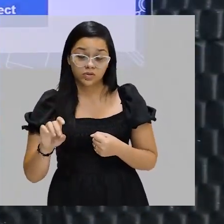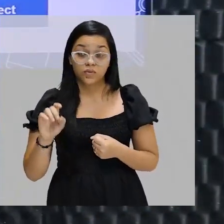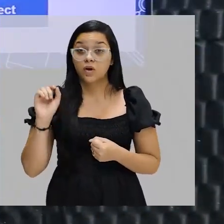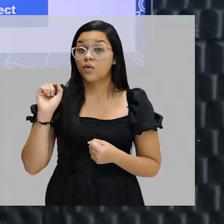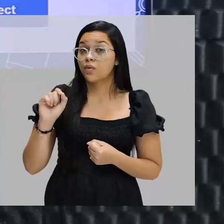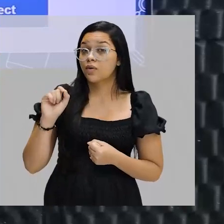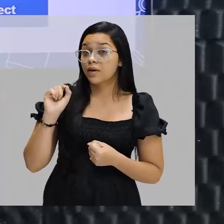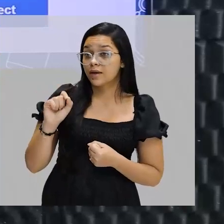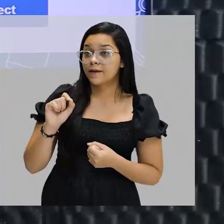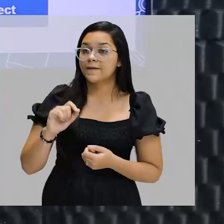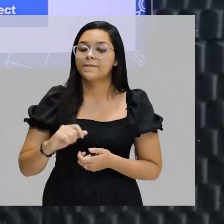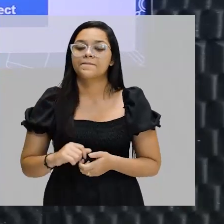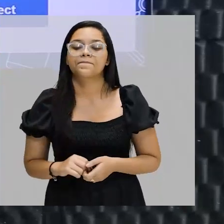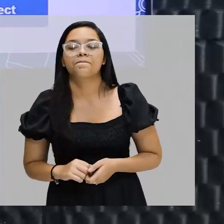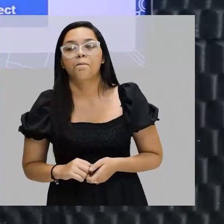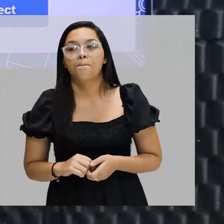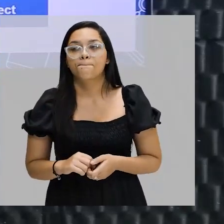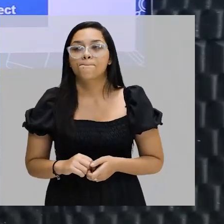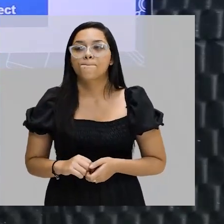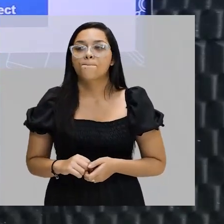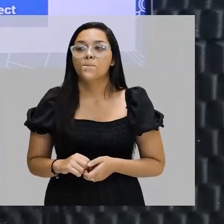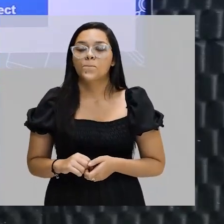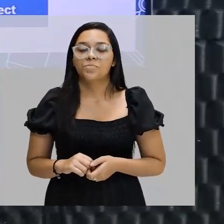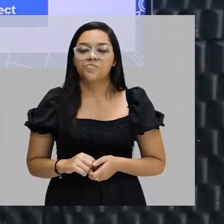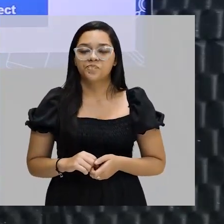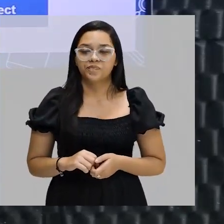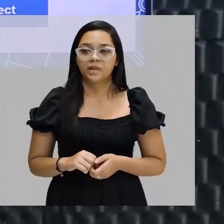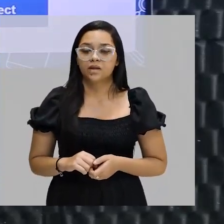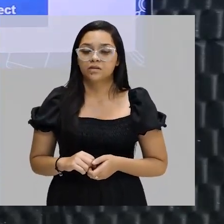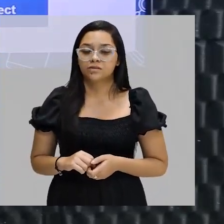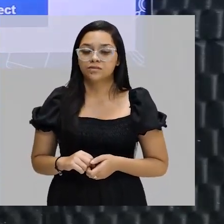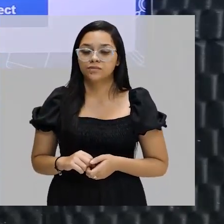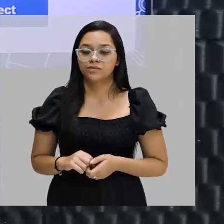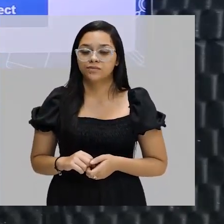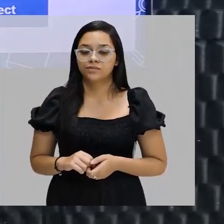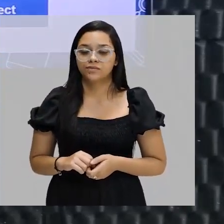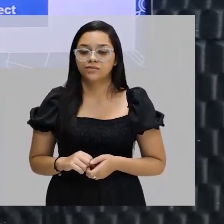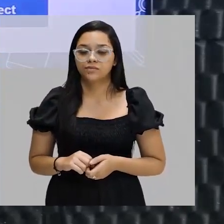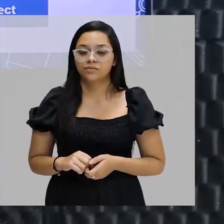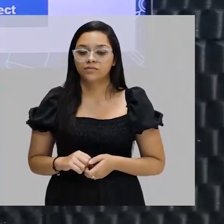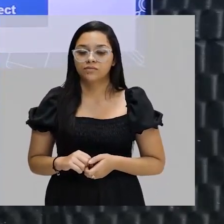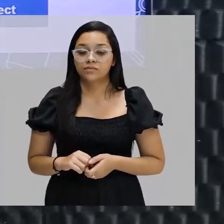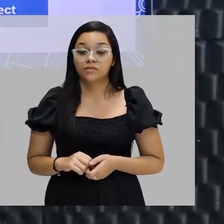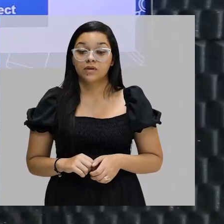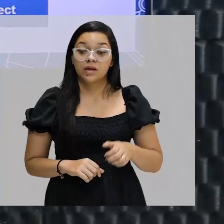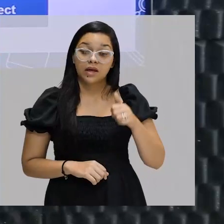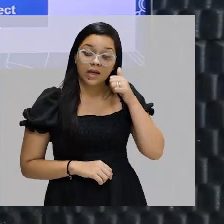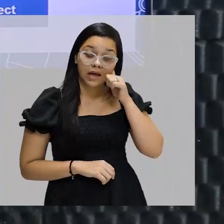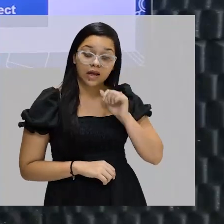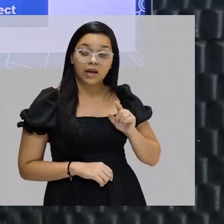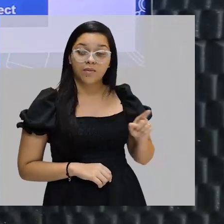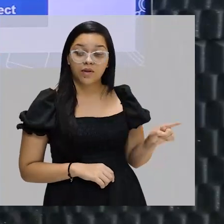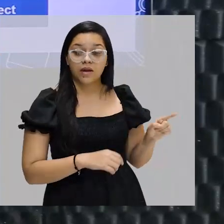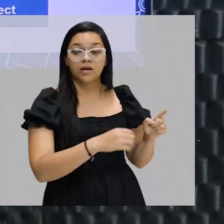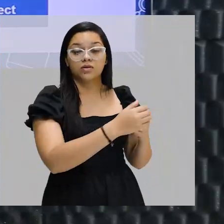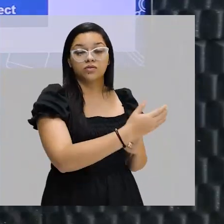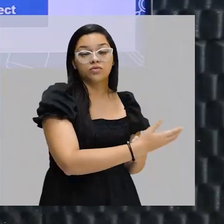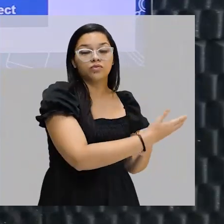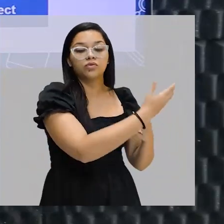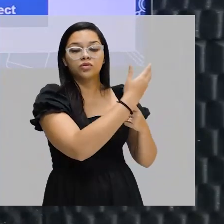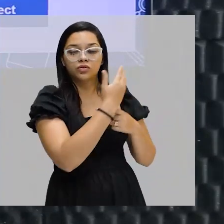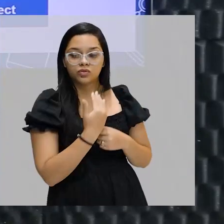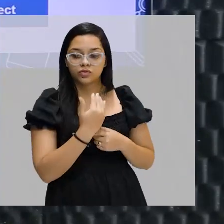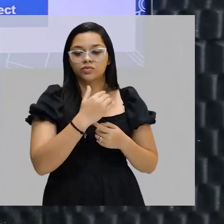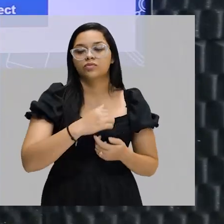tá? Que-u-e. She's the woman that helped us. Ela é a mulher que